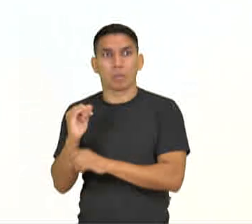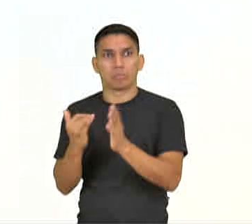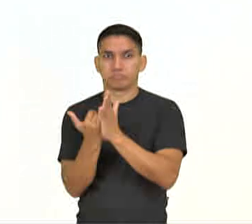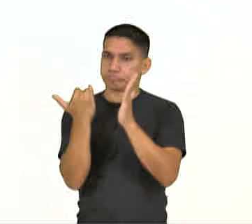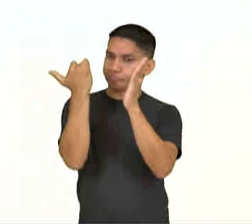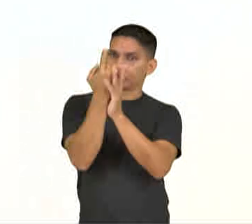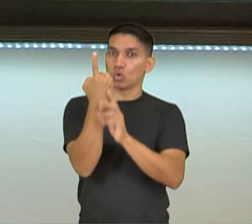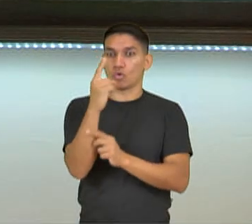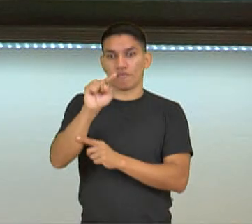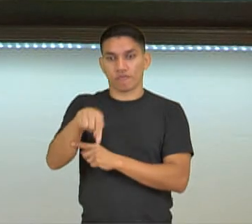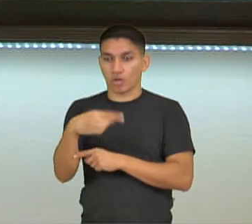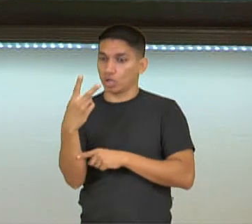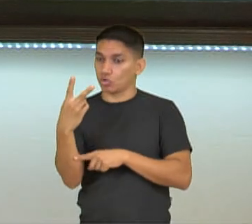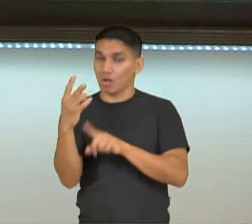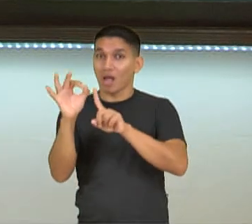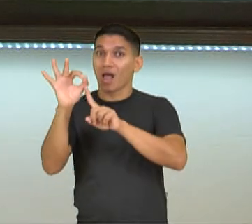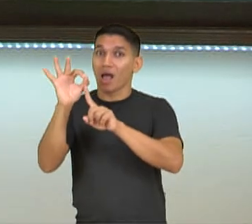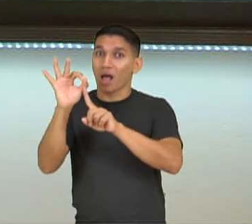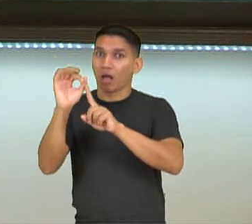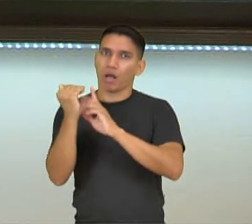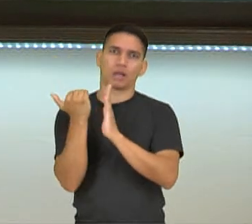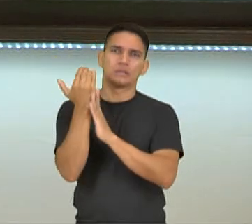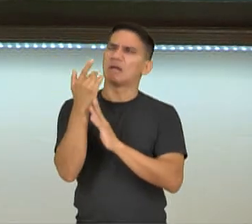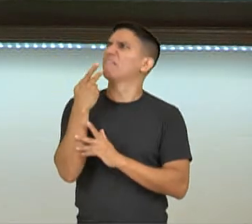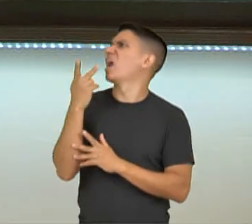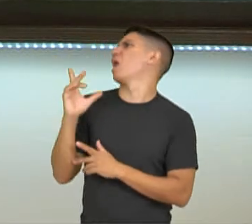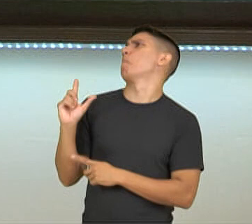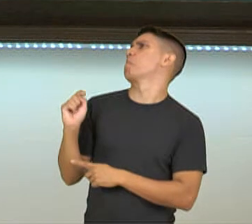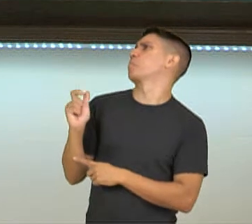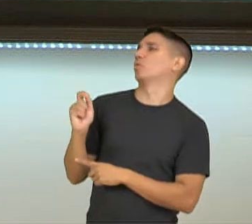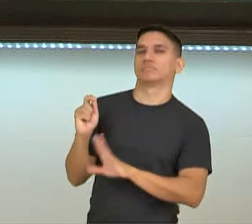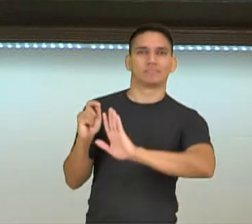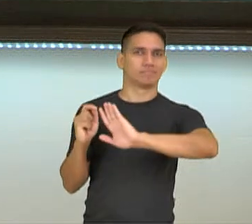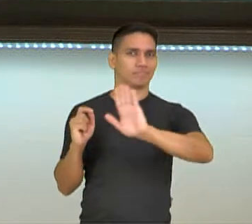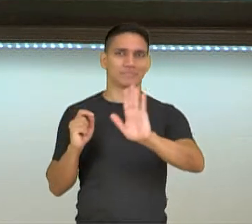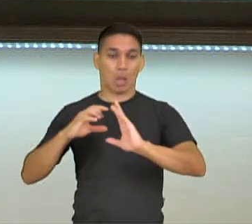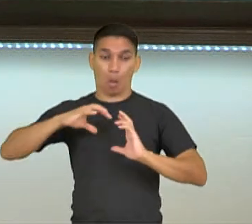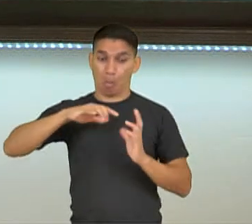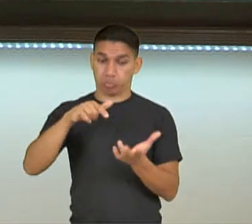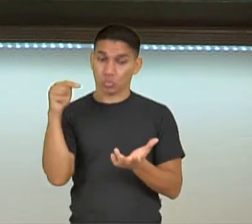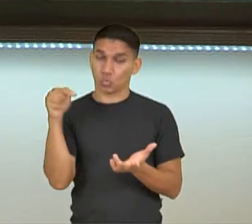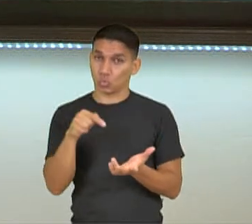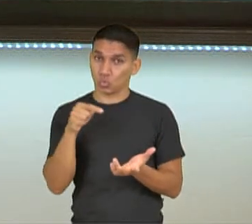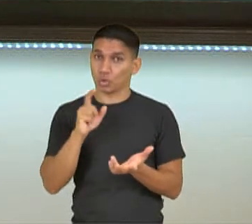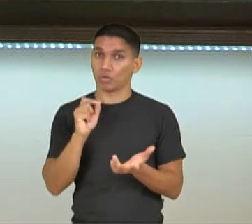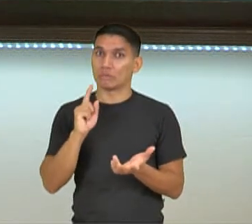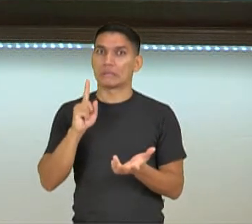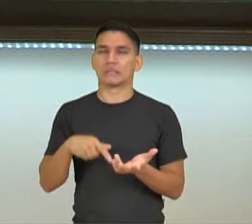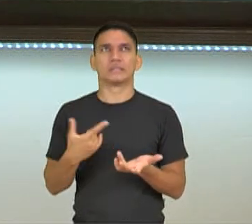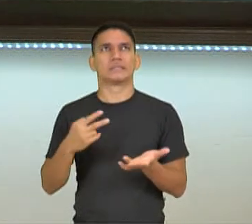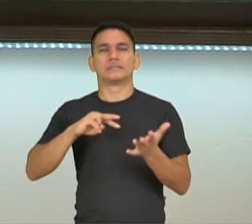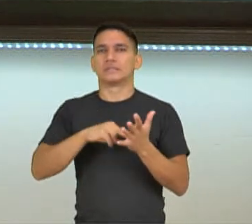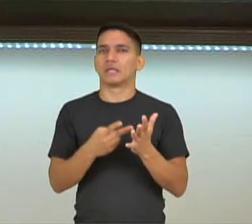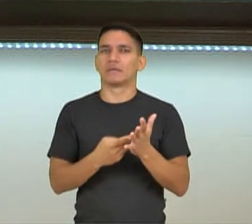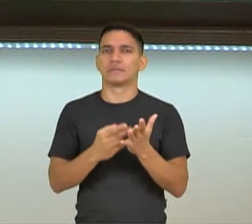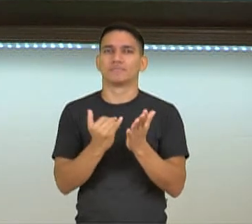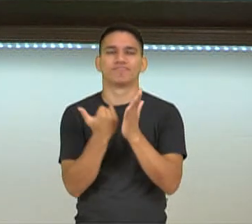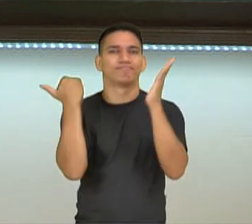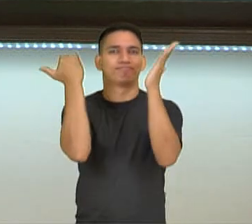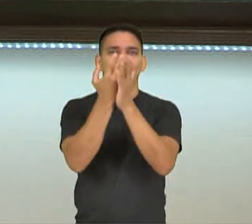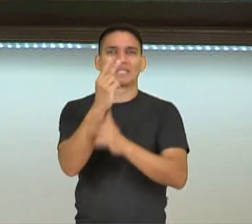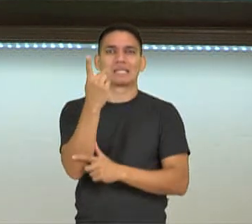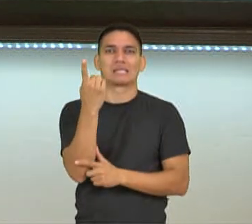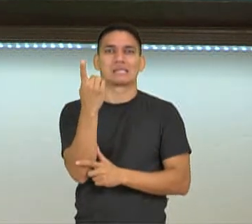acima. A gente diz 1,2 graus, é pouquinho, né? Não. Para o planeta, isso é o equivalente a 10 graus,